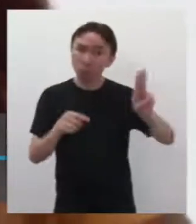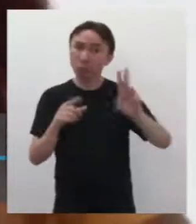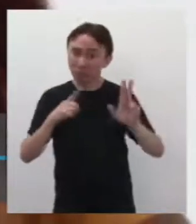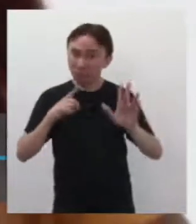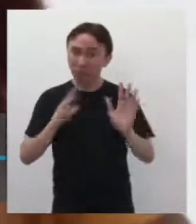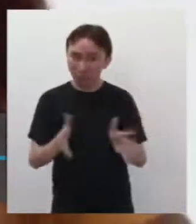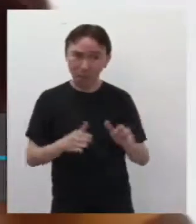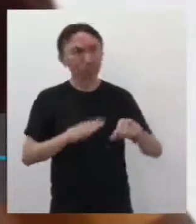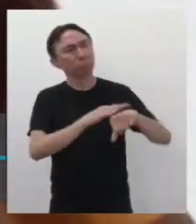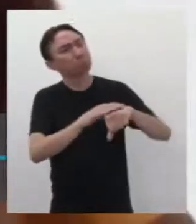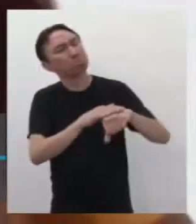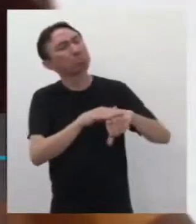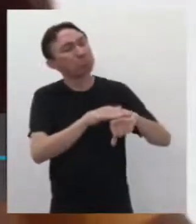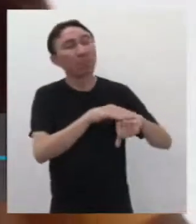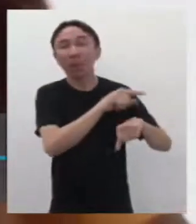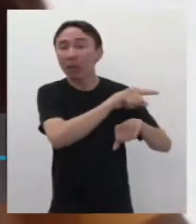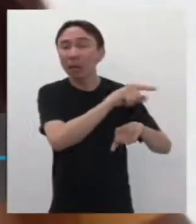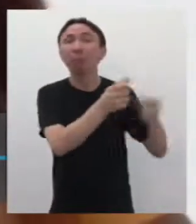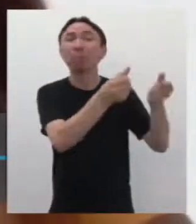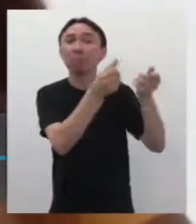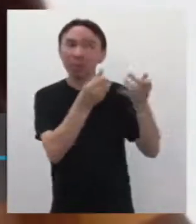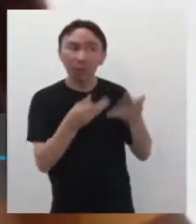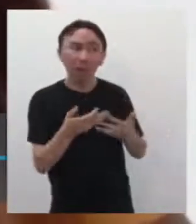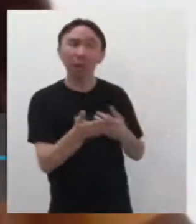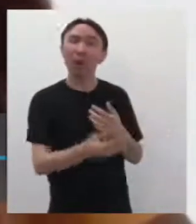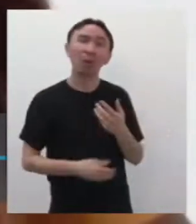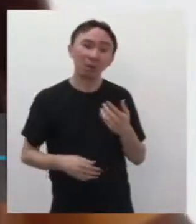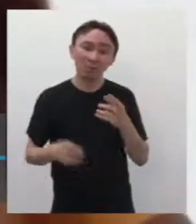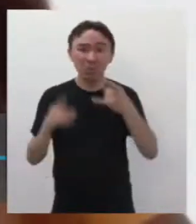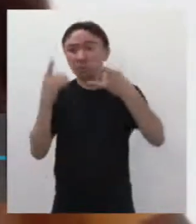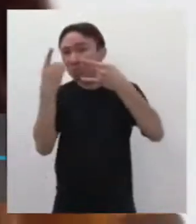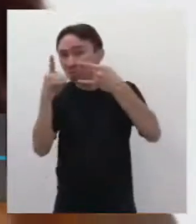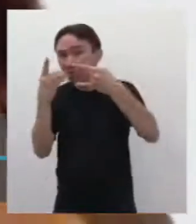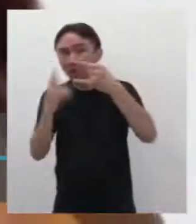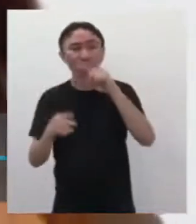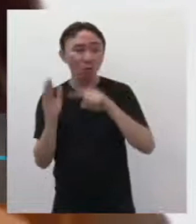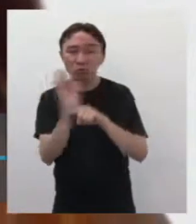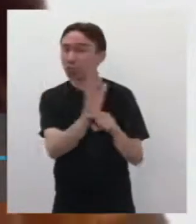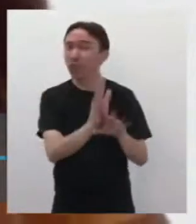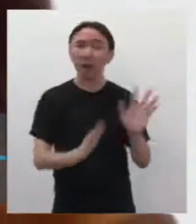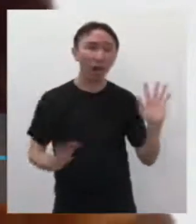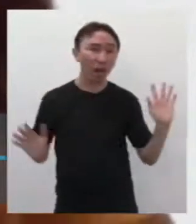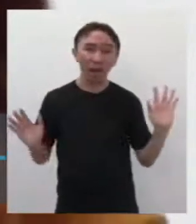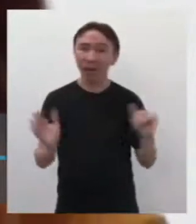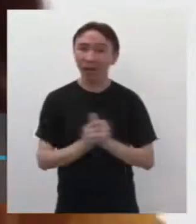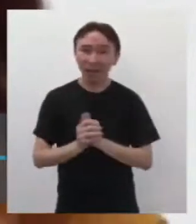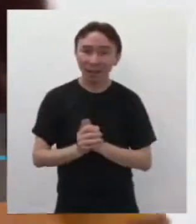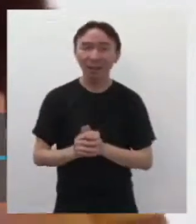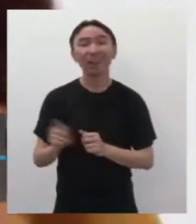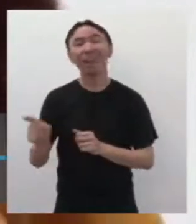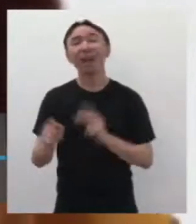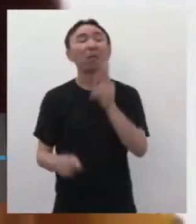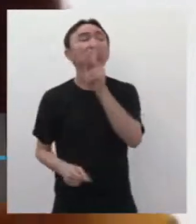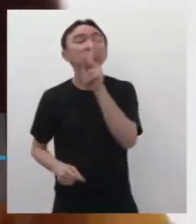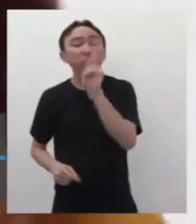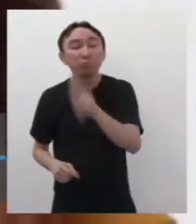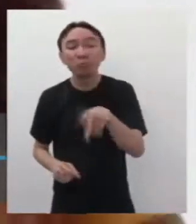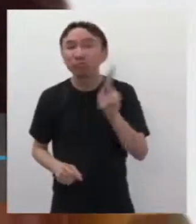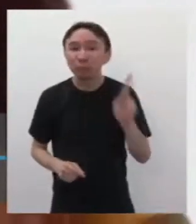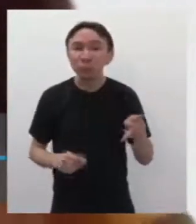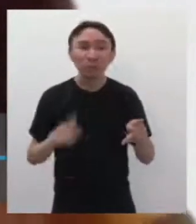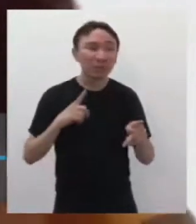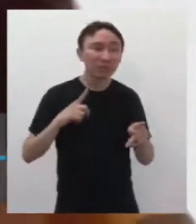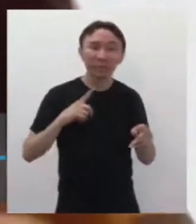forma, como um grande facilitador. Algo que está tirando do professor um trabalho que